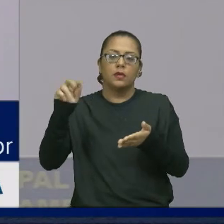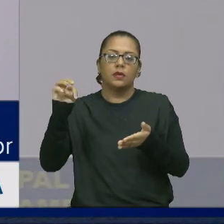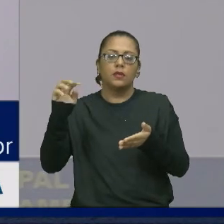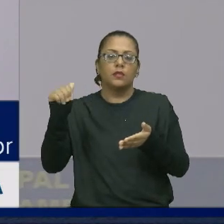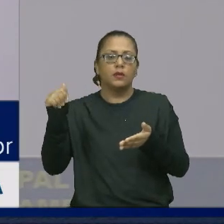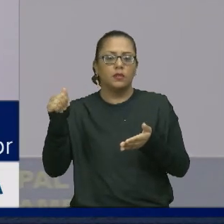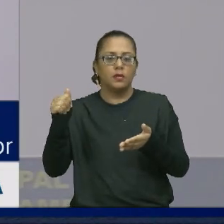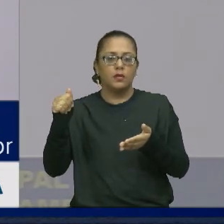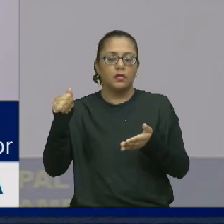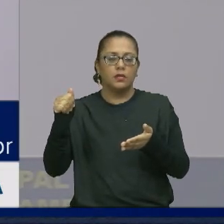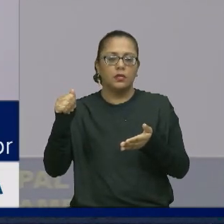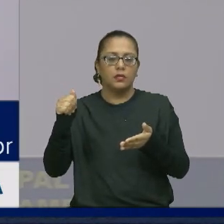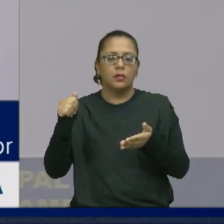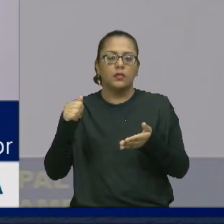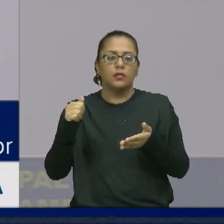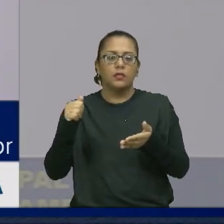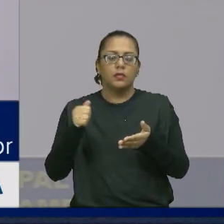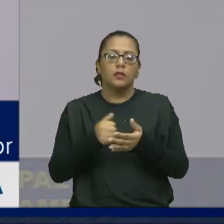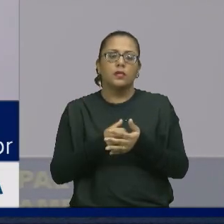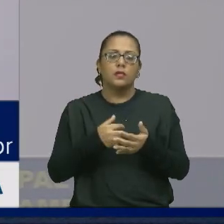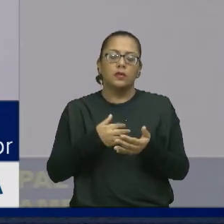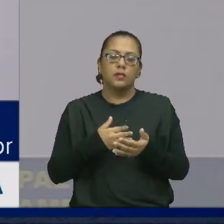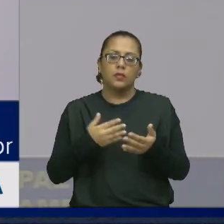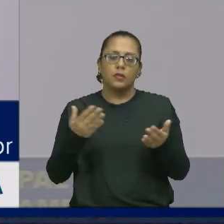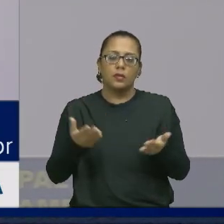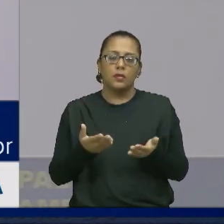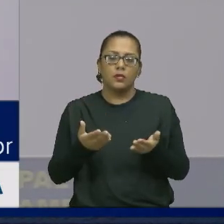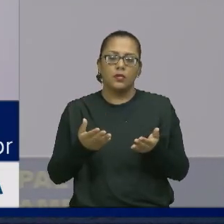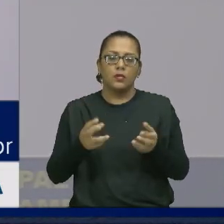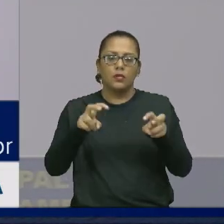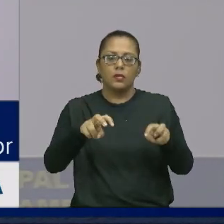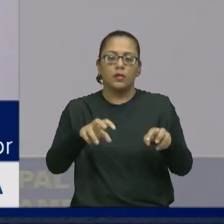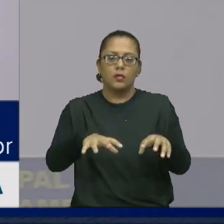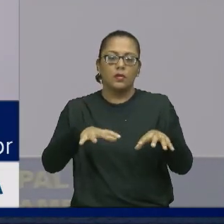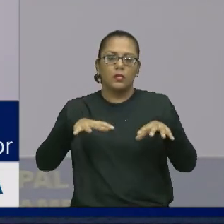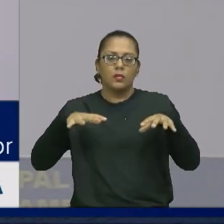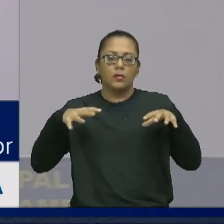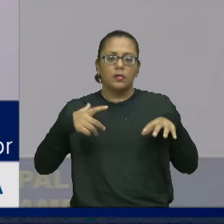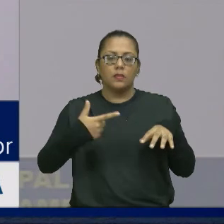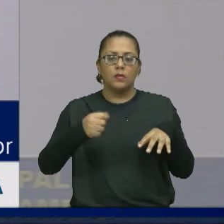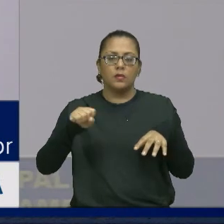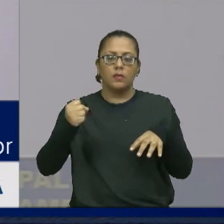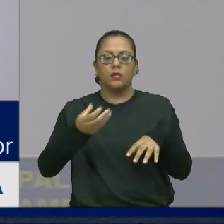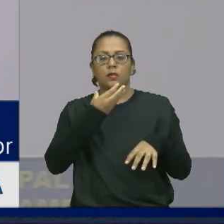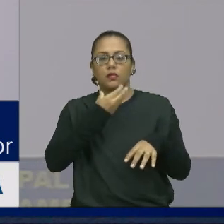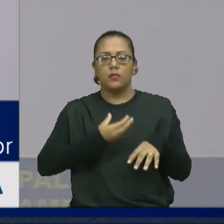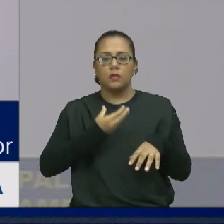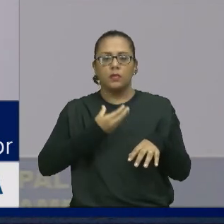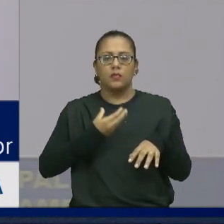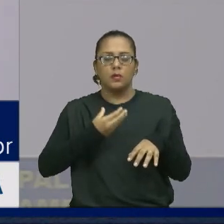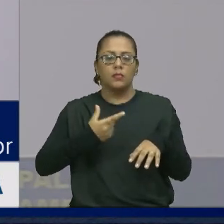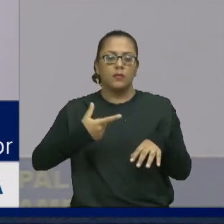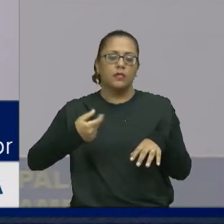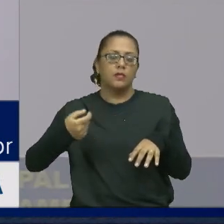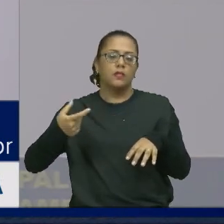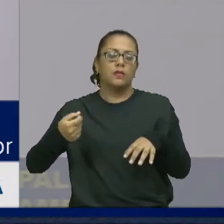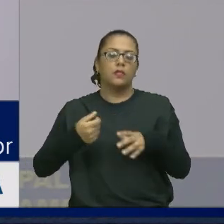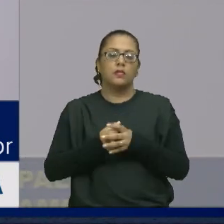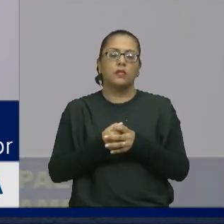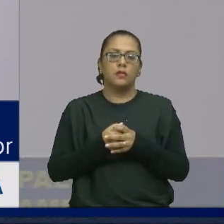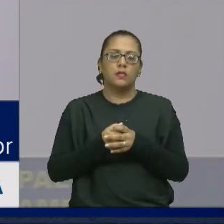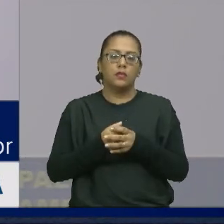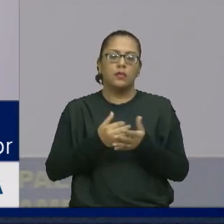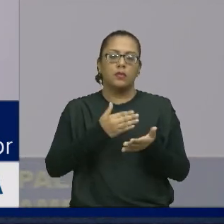sessão extraordinária realizada no dia 28 de dezembro de 2020. Em votação, a